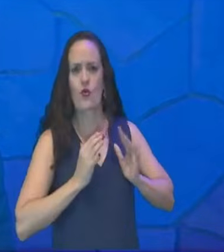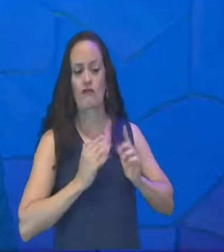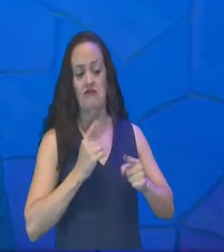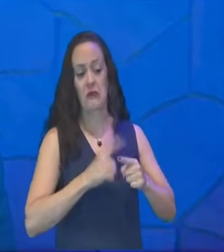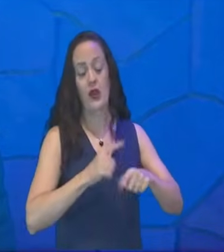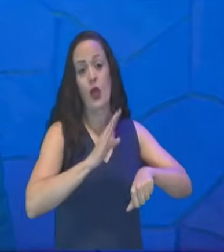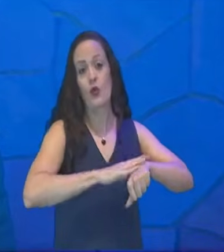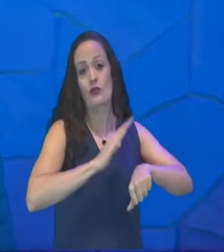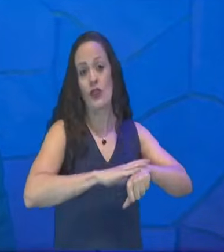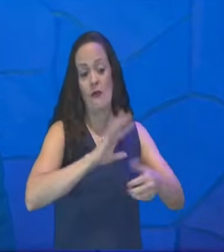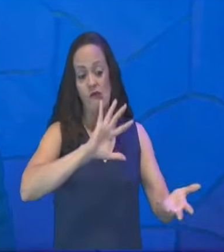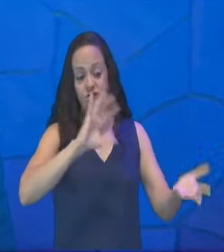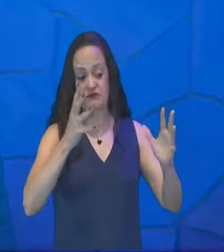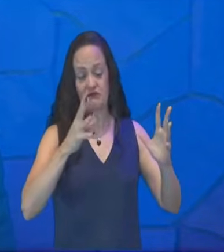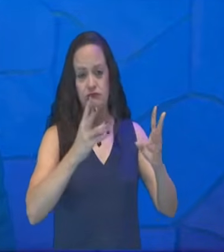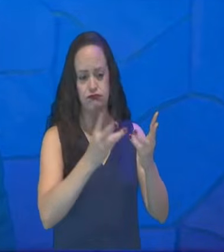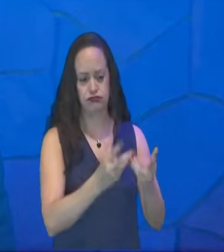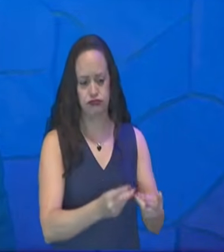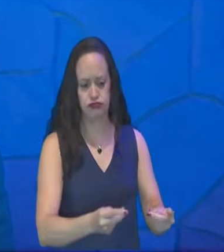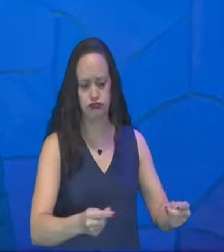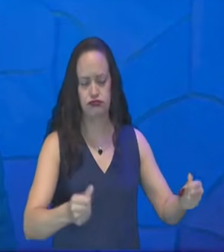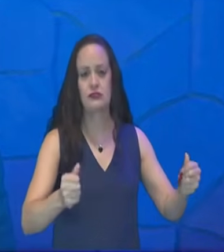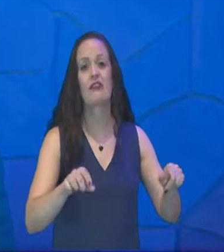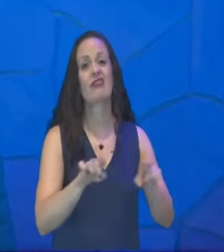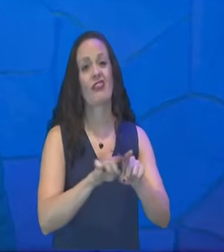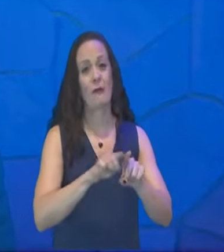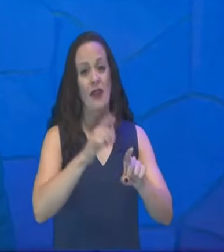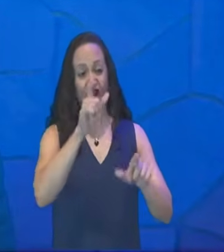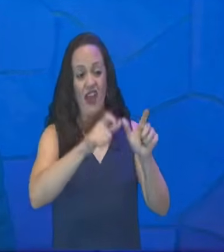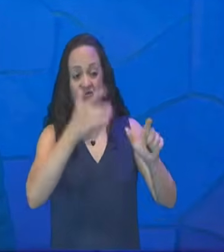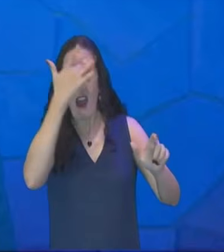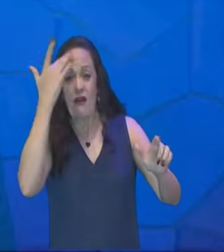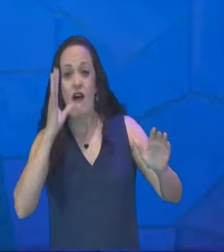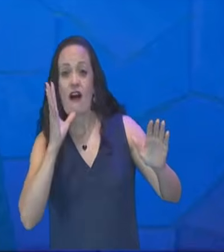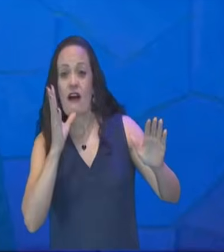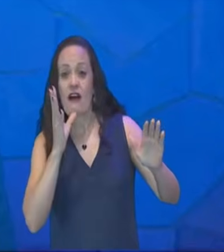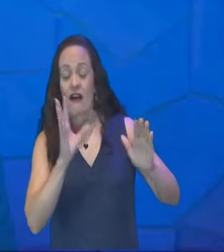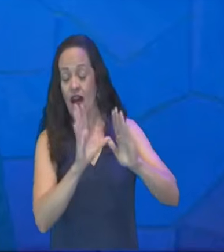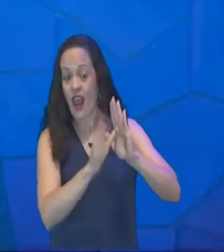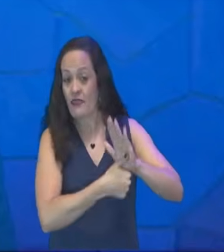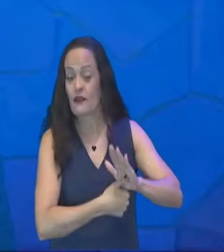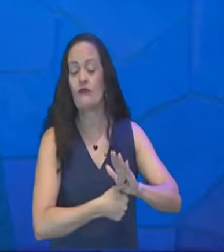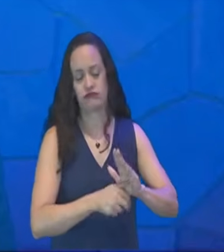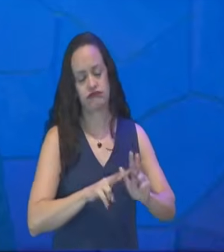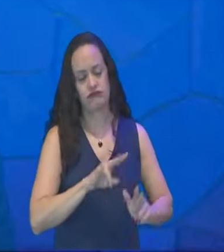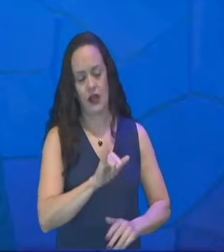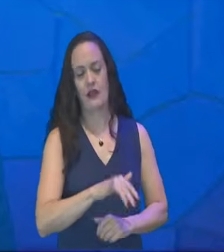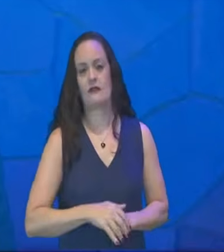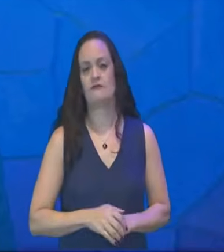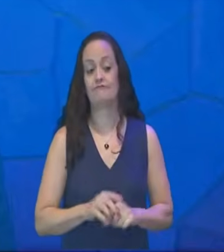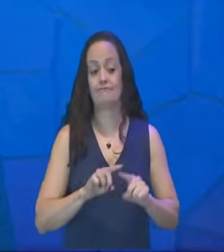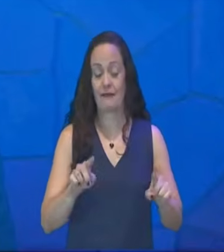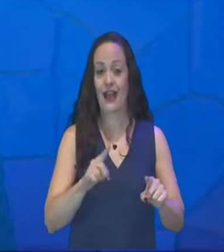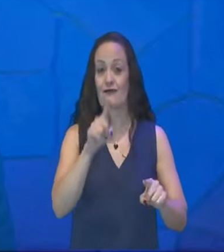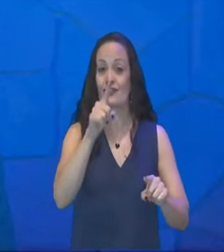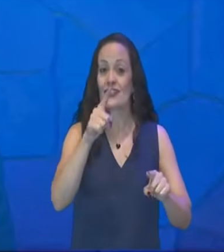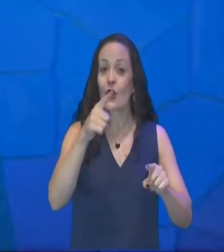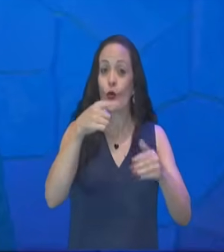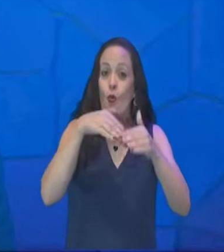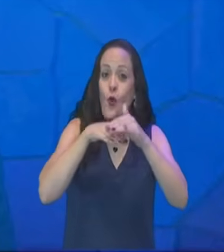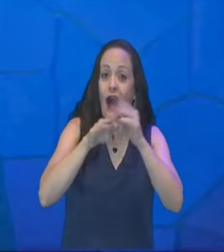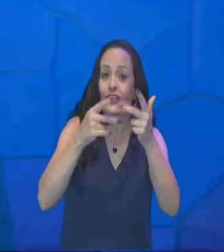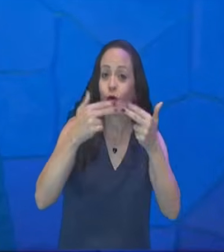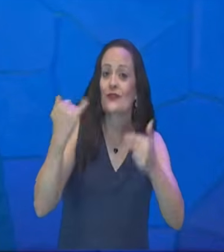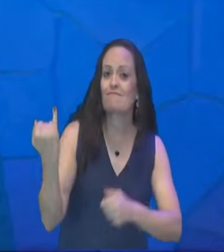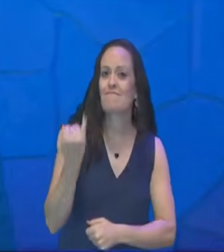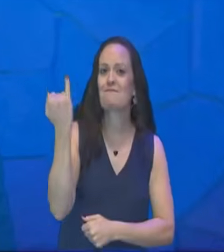e a ferrugem corroem, e onde os ladrões escavam e roubam. Mas ajuntem tesouros no céu, onde